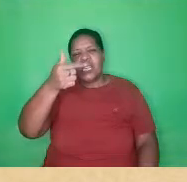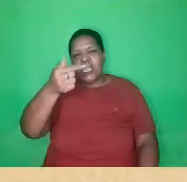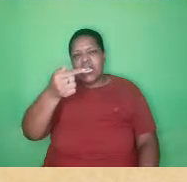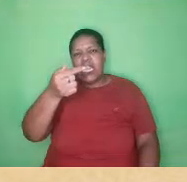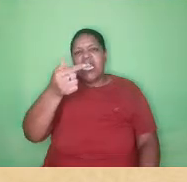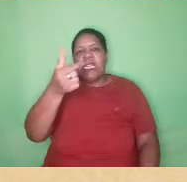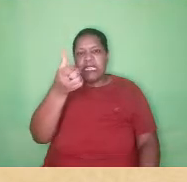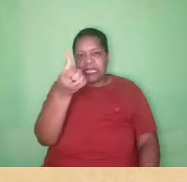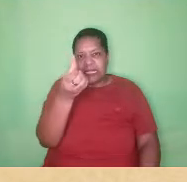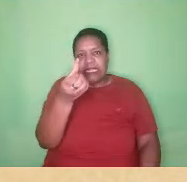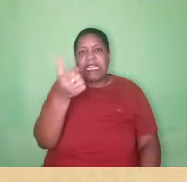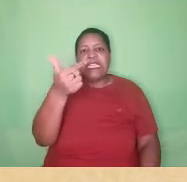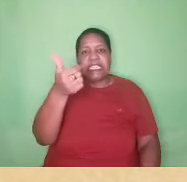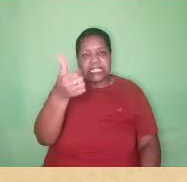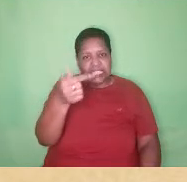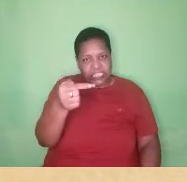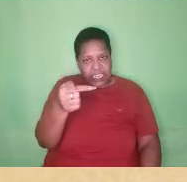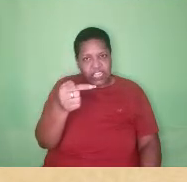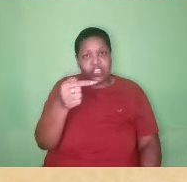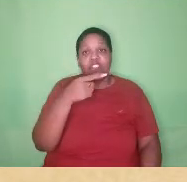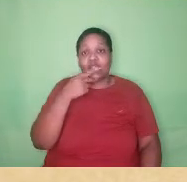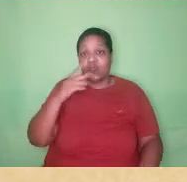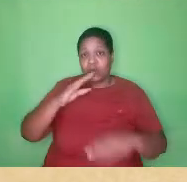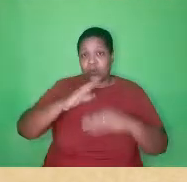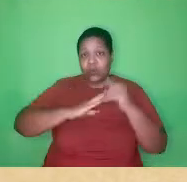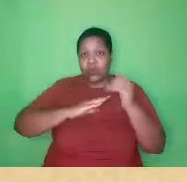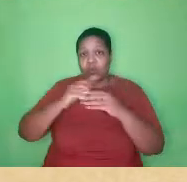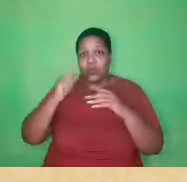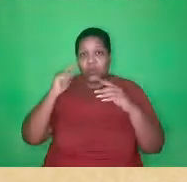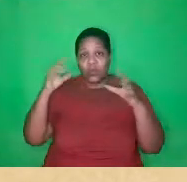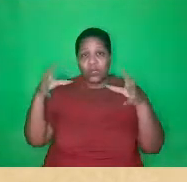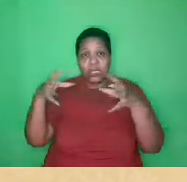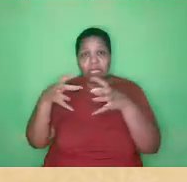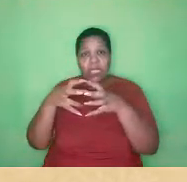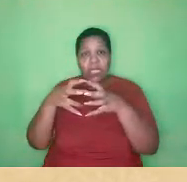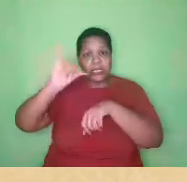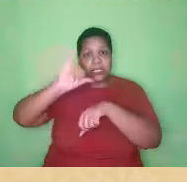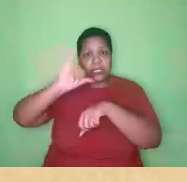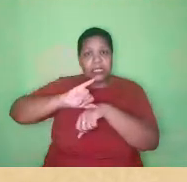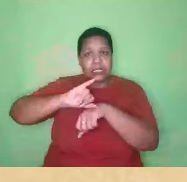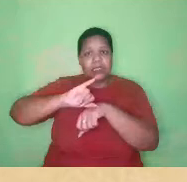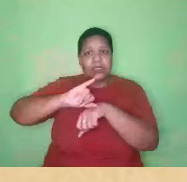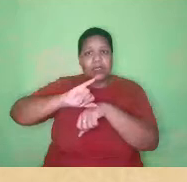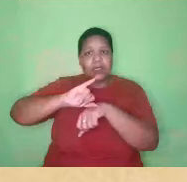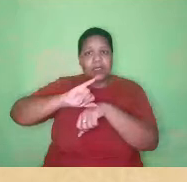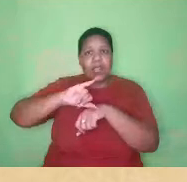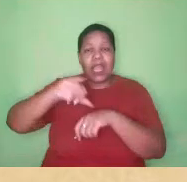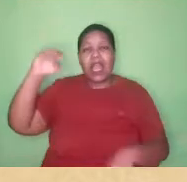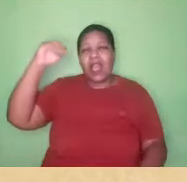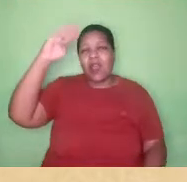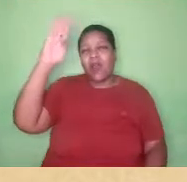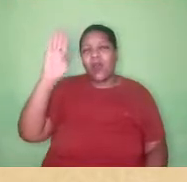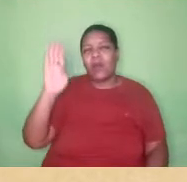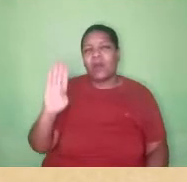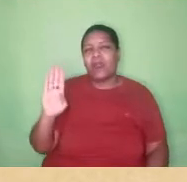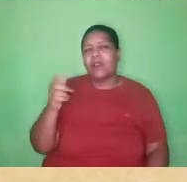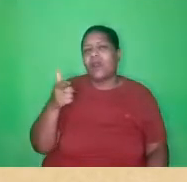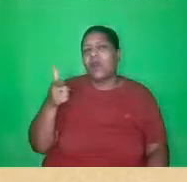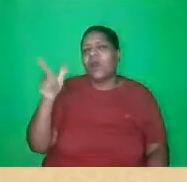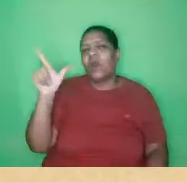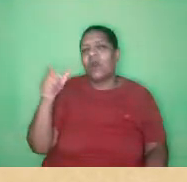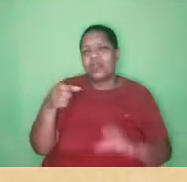também áreas de produção para o mercado interno, né? E aí o Brasil tem uma outra característica muito